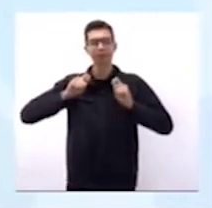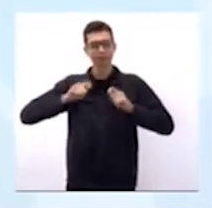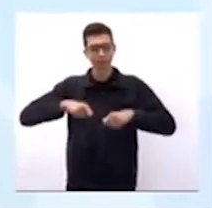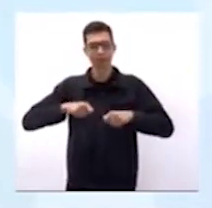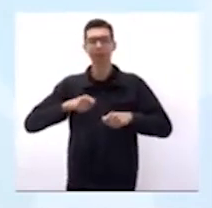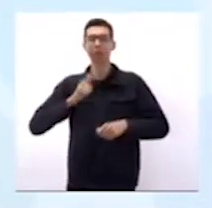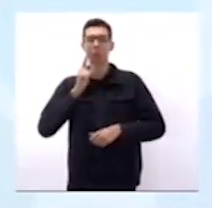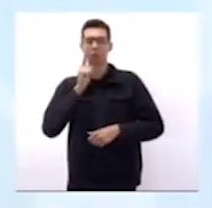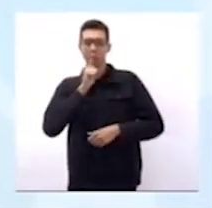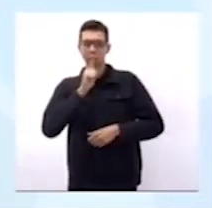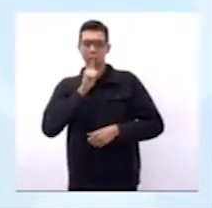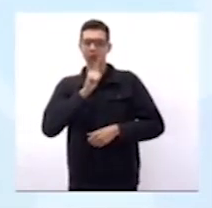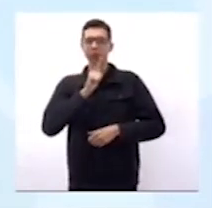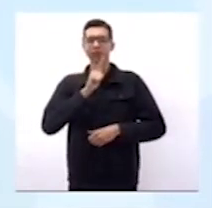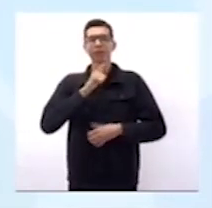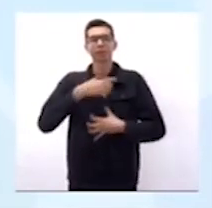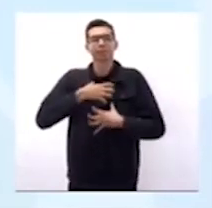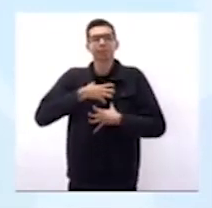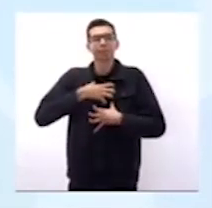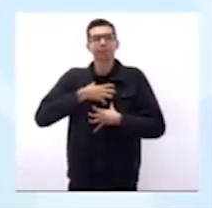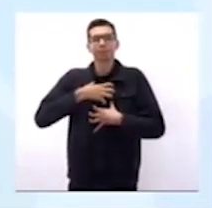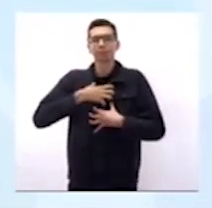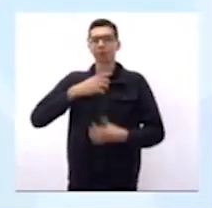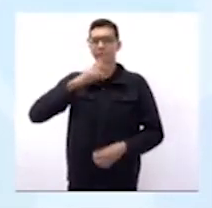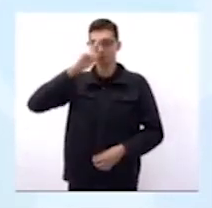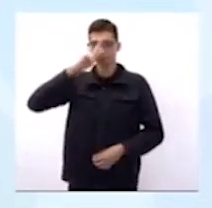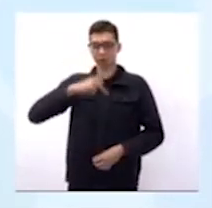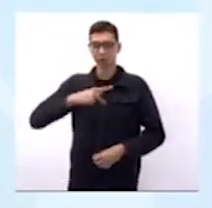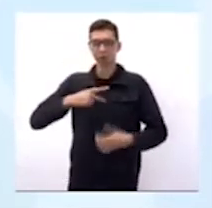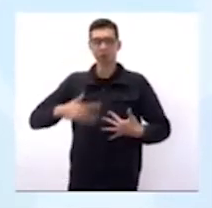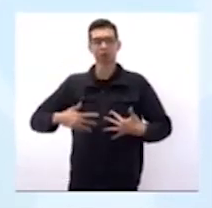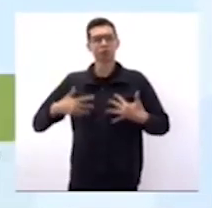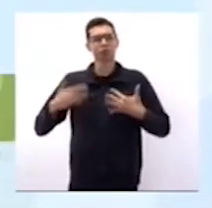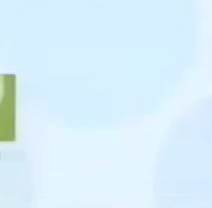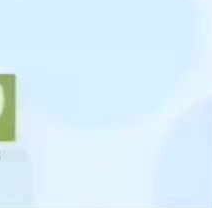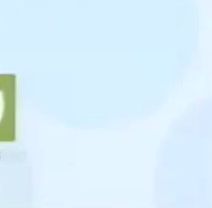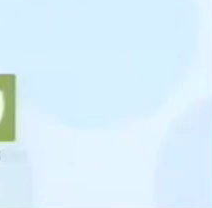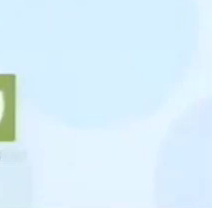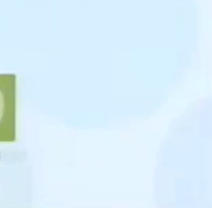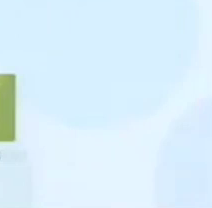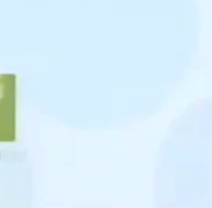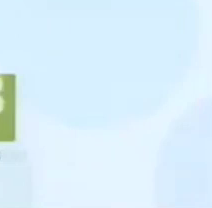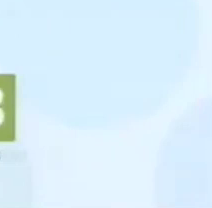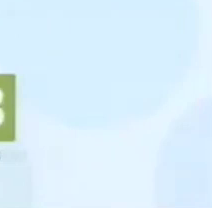a responsabilidade pessoal? 1 minuto.